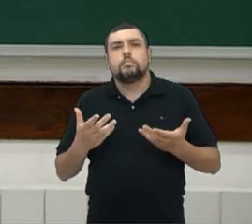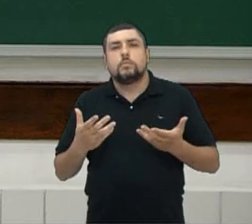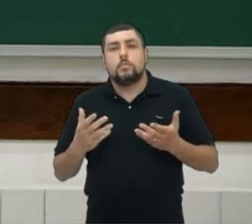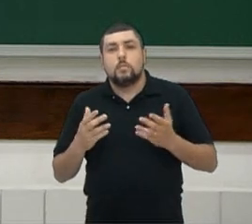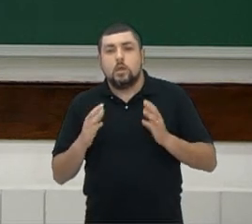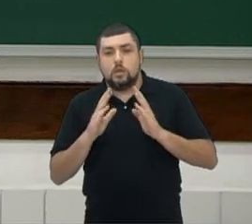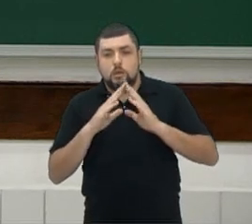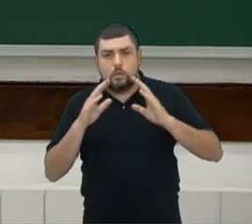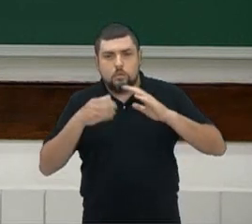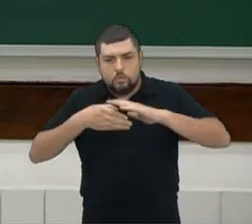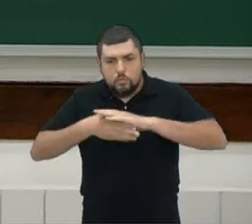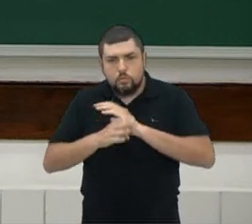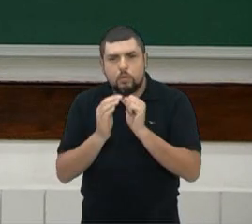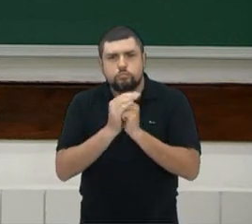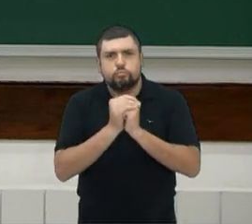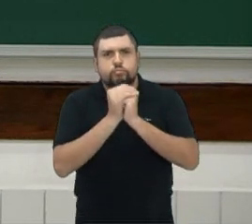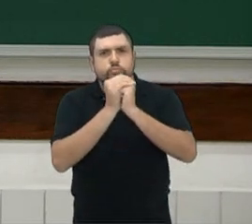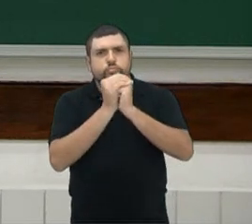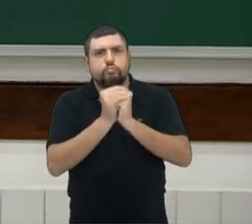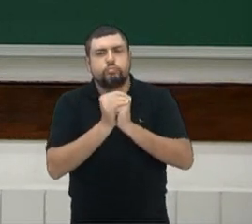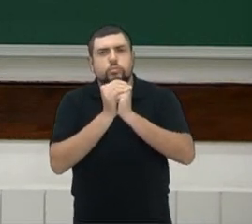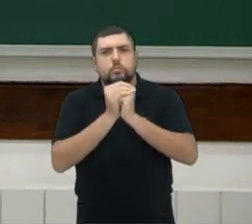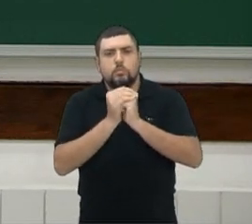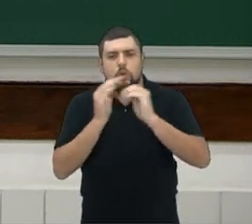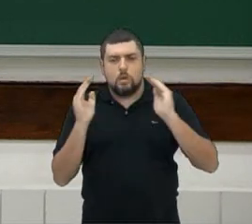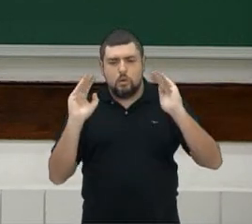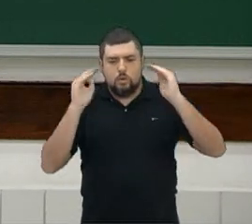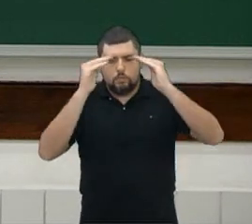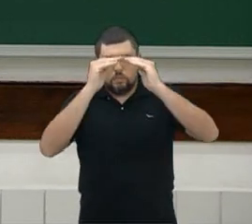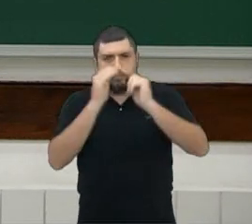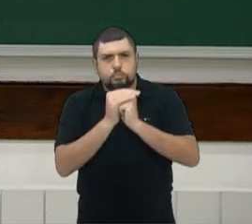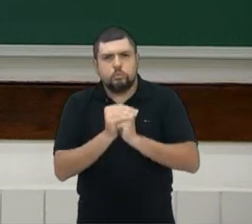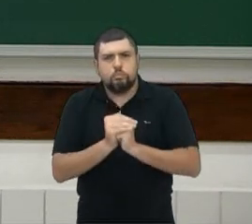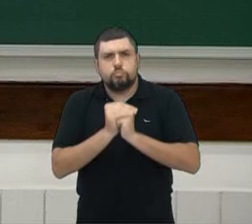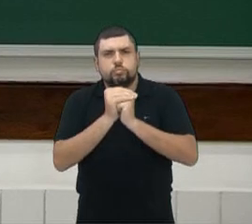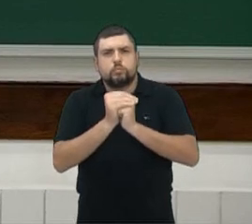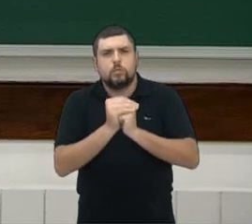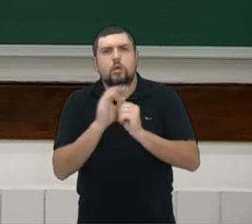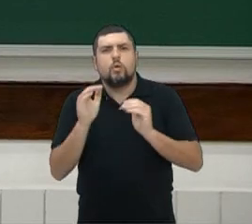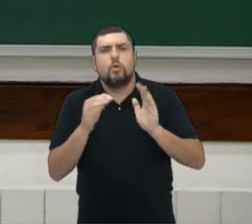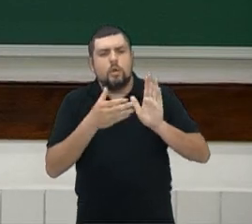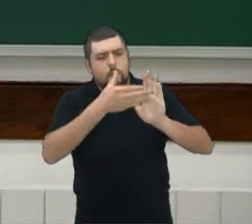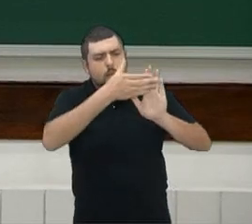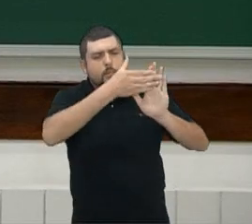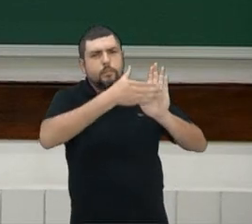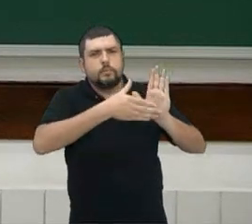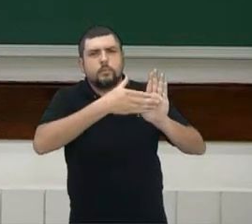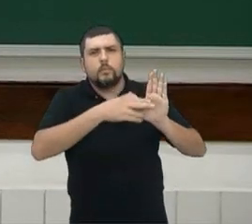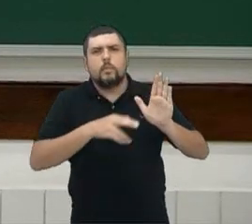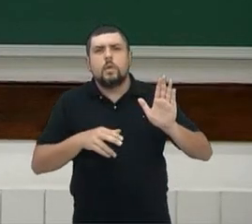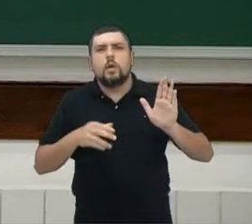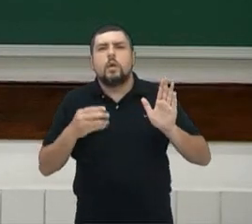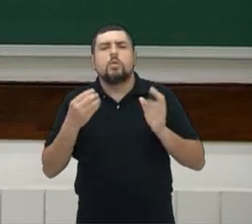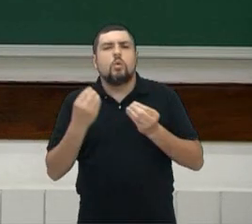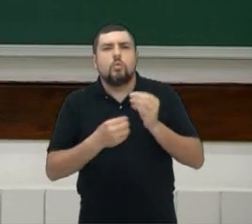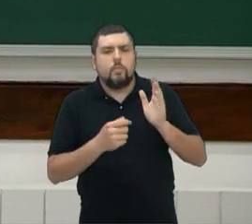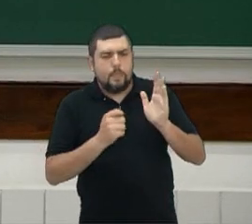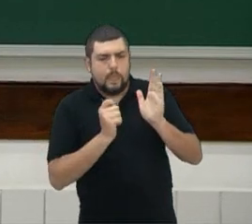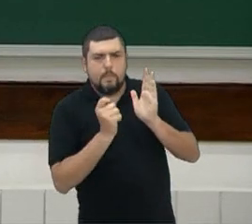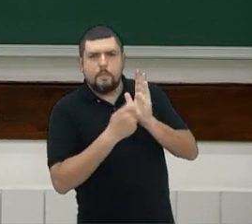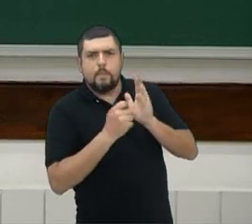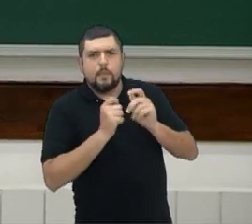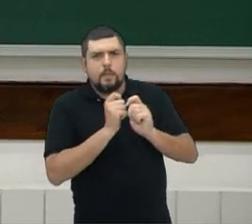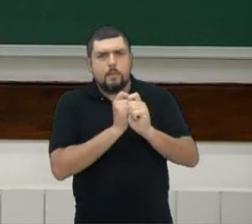dão ali os vestígios em alto relevo, baixo relevo, enfim. O que são relevo, professor? Imagens que são,